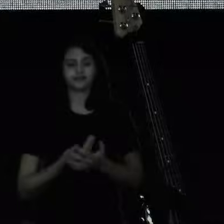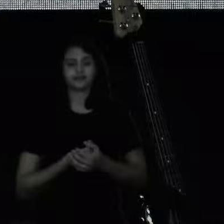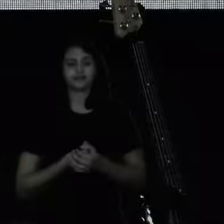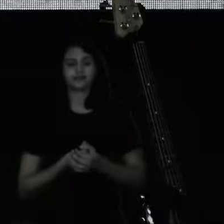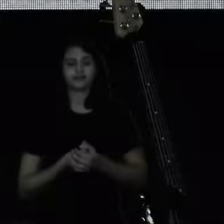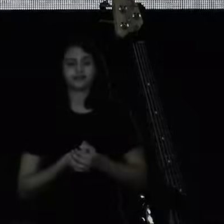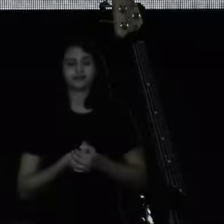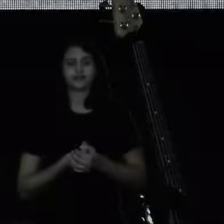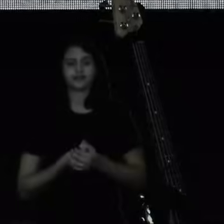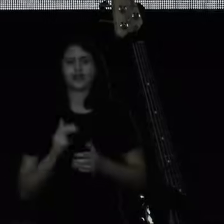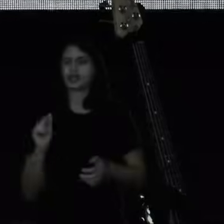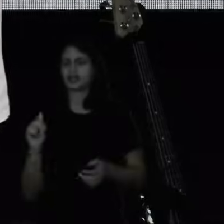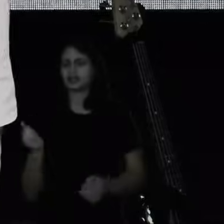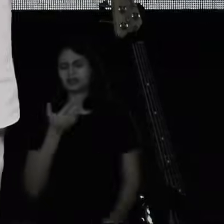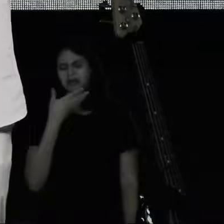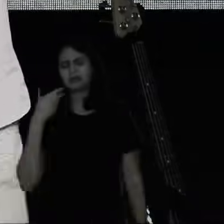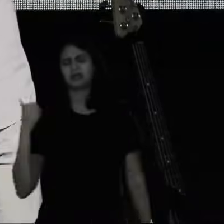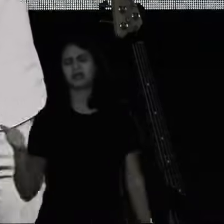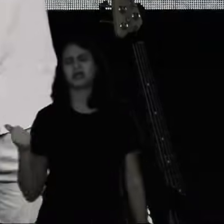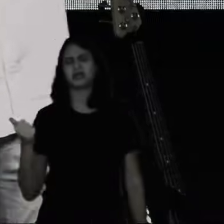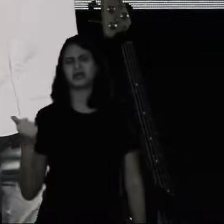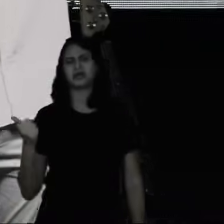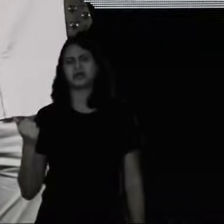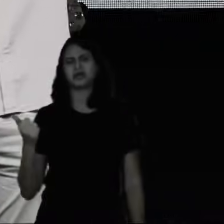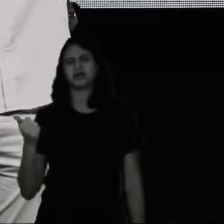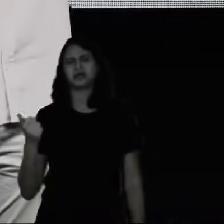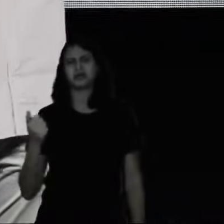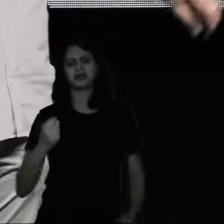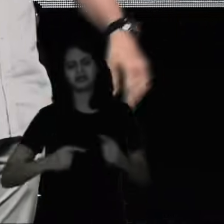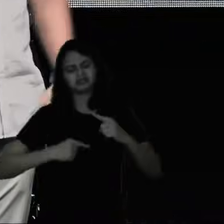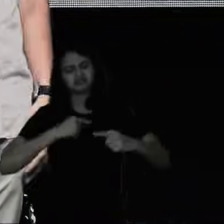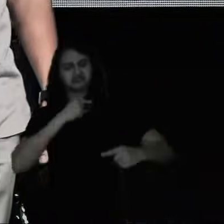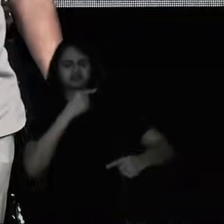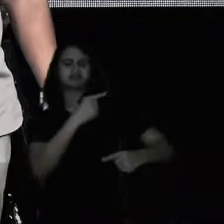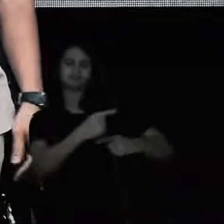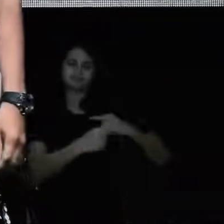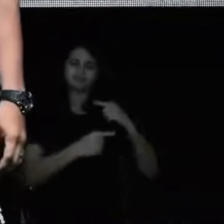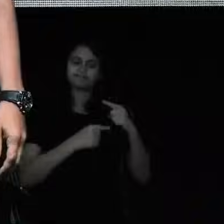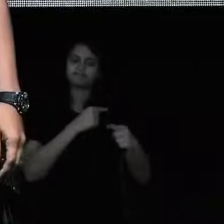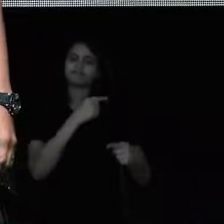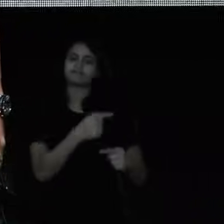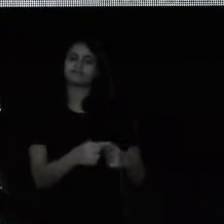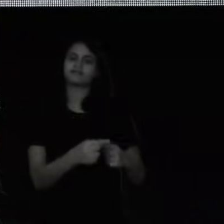nada melhor do que um dia após o outro.